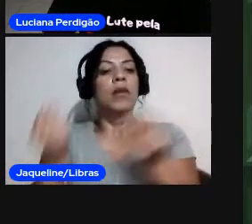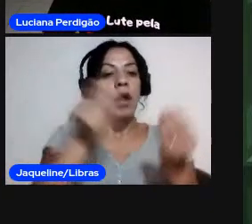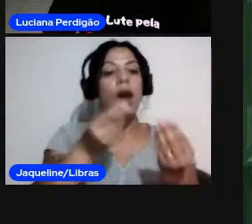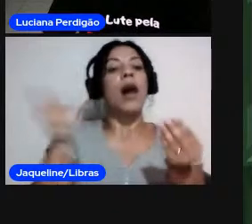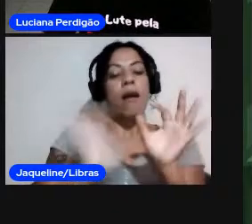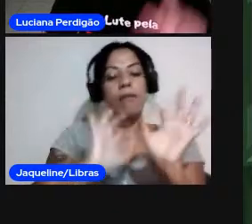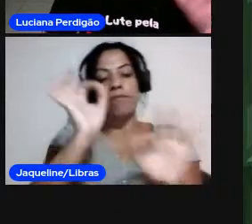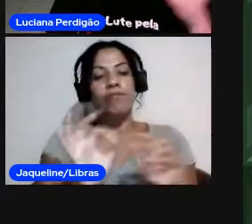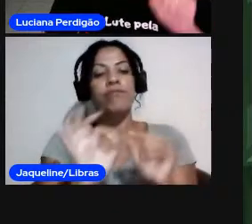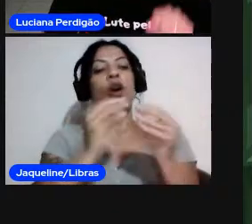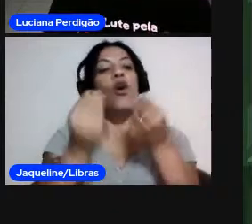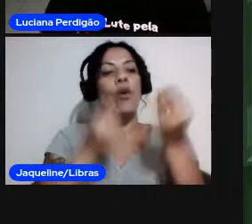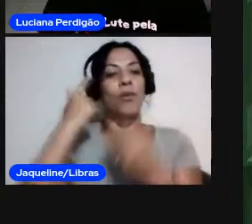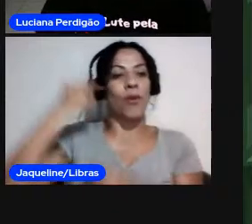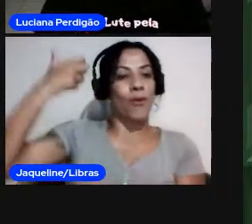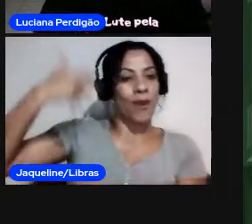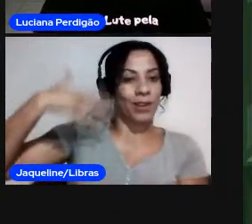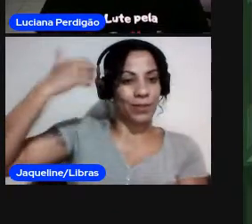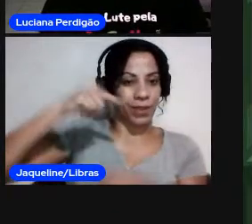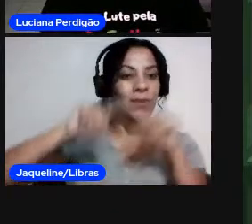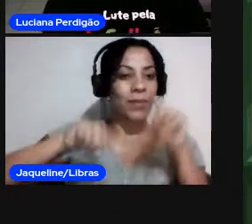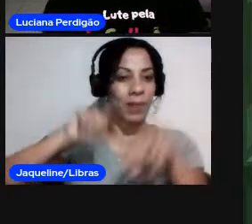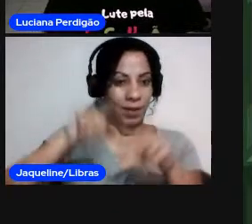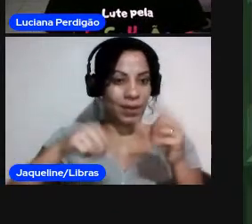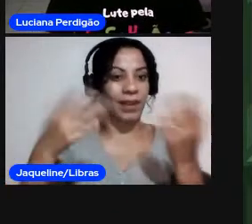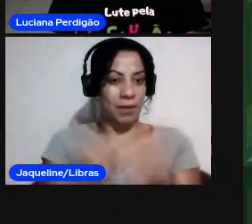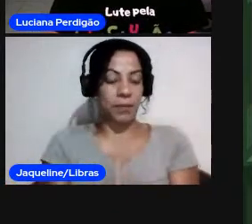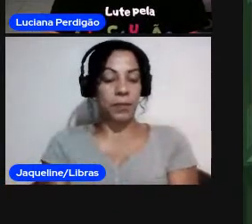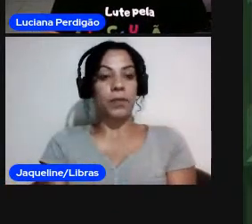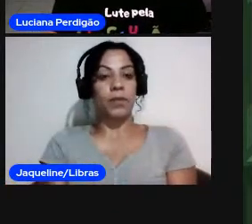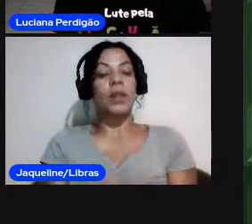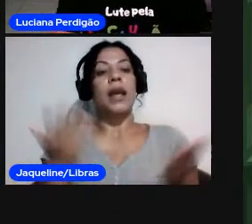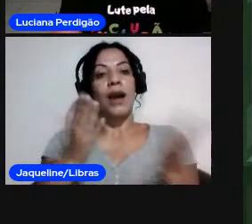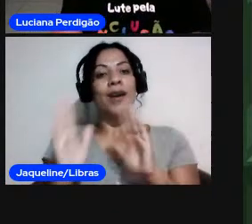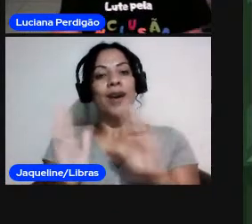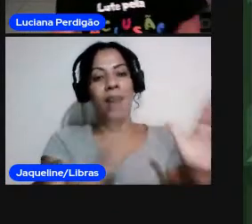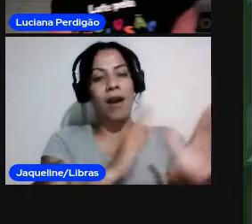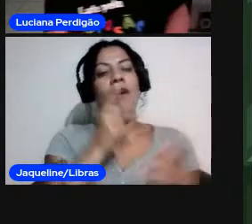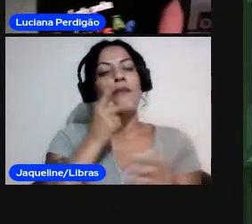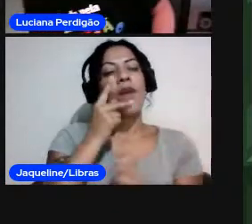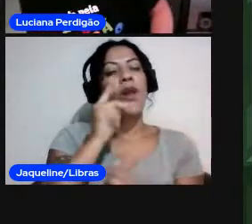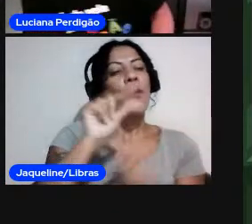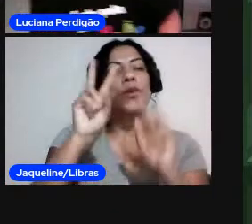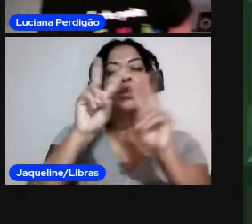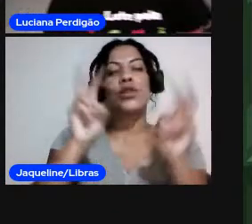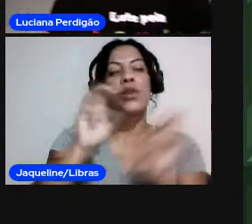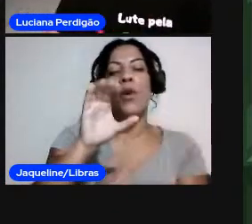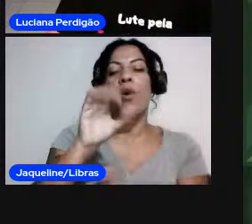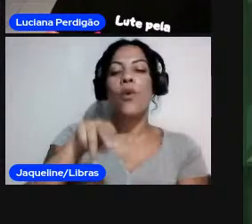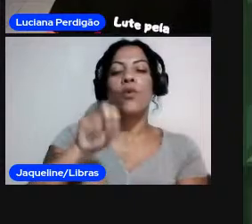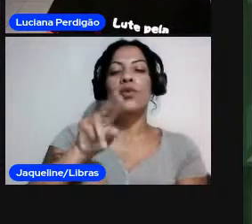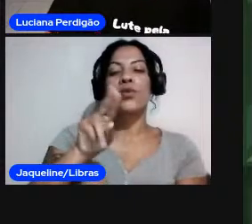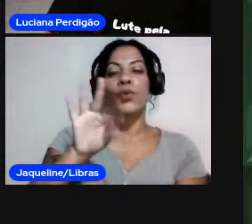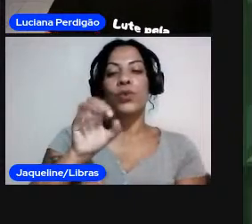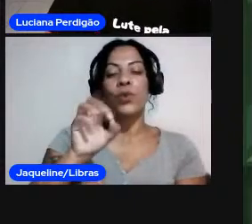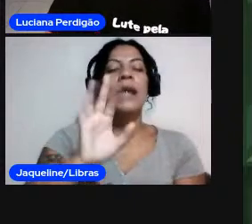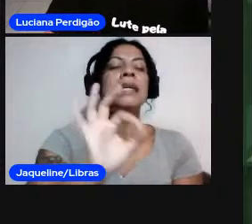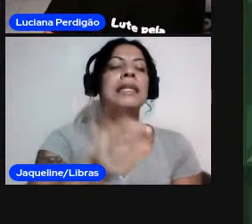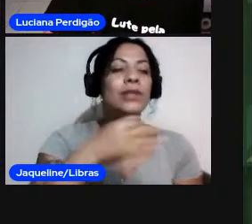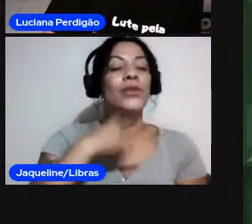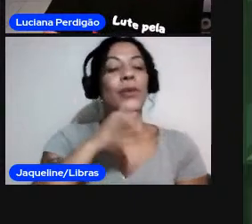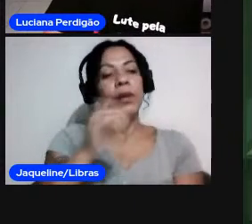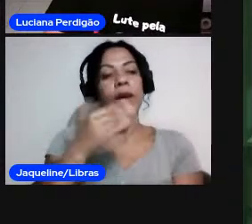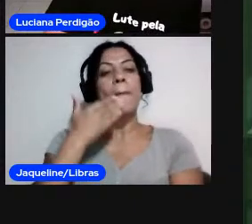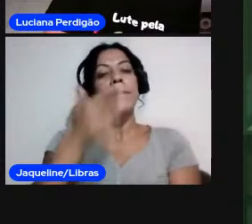materiais. Vamos falar um pouquinho do consultor? Isso, eu ia te pedir exatamente isso, que você falasse um pouquinho